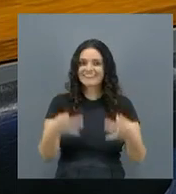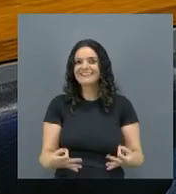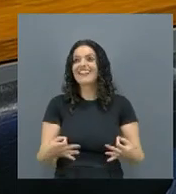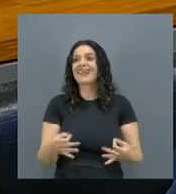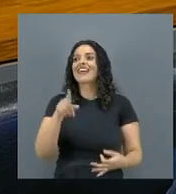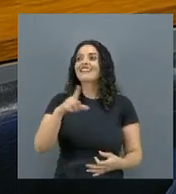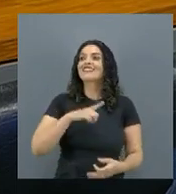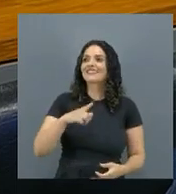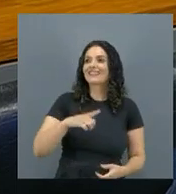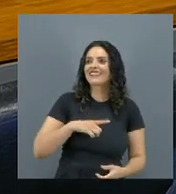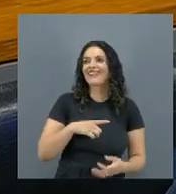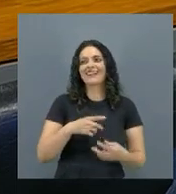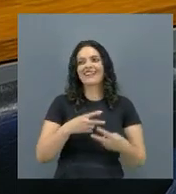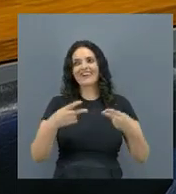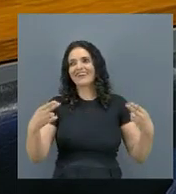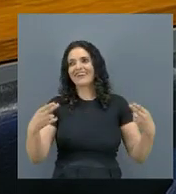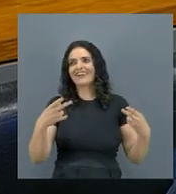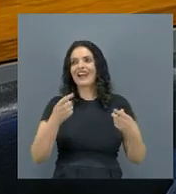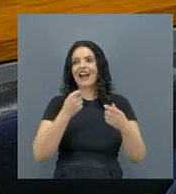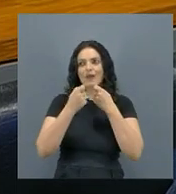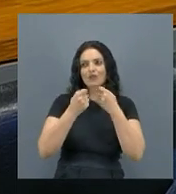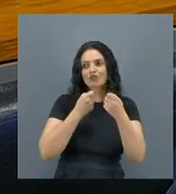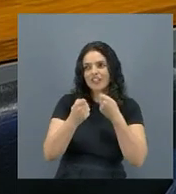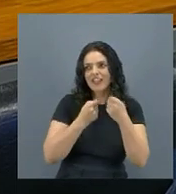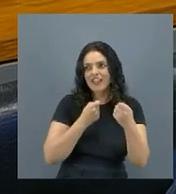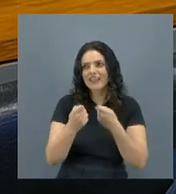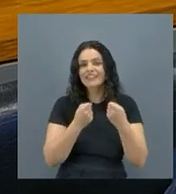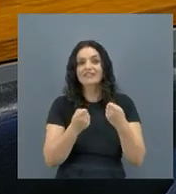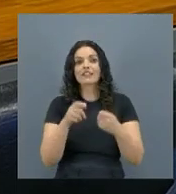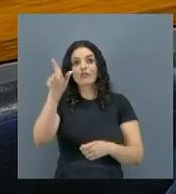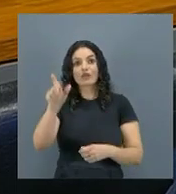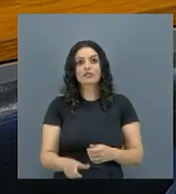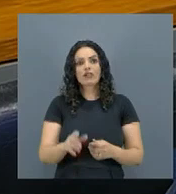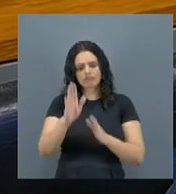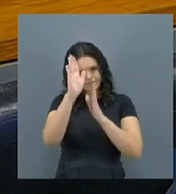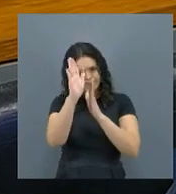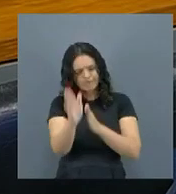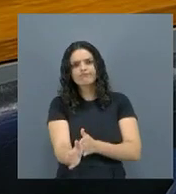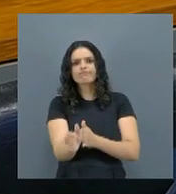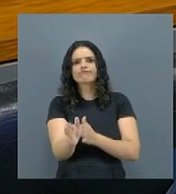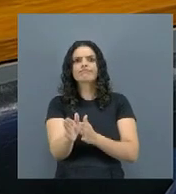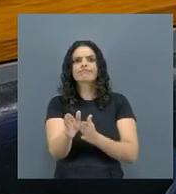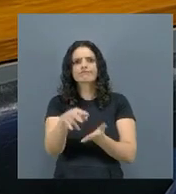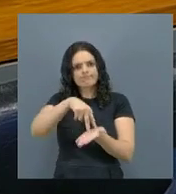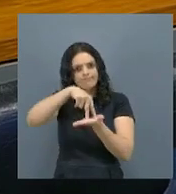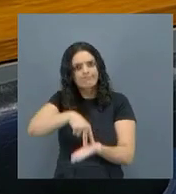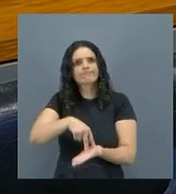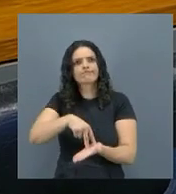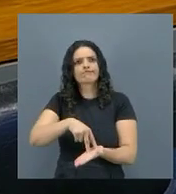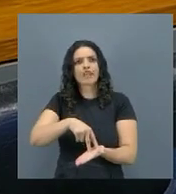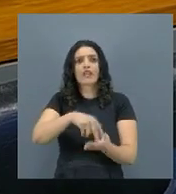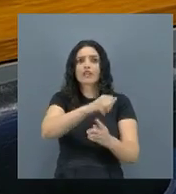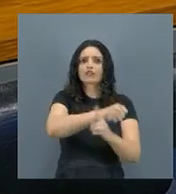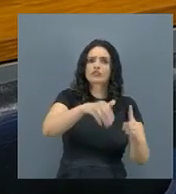outras audiências que nós tivemos, e o senhor foi muito reto, e existe uma expectativa cada vez maior da